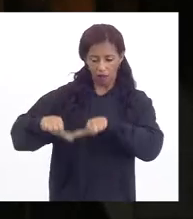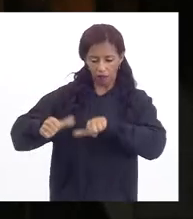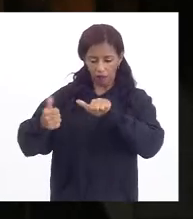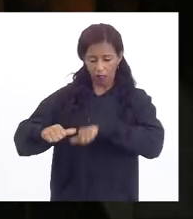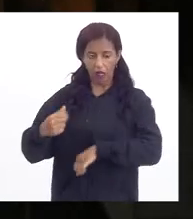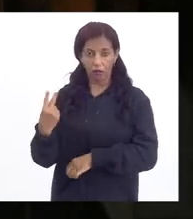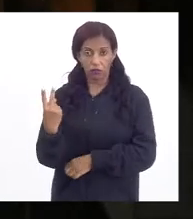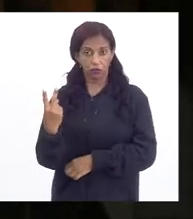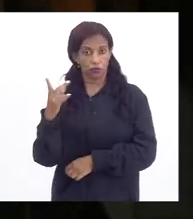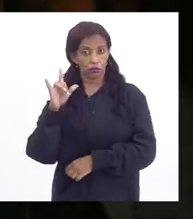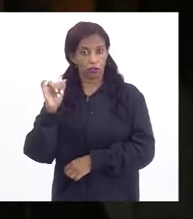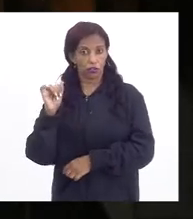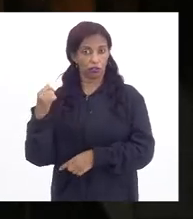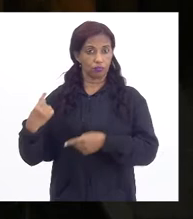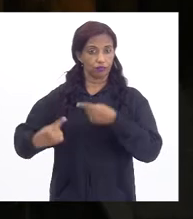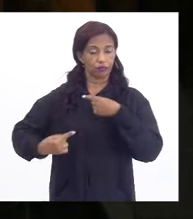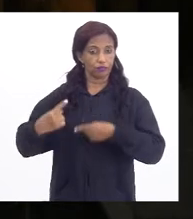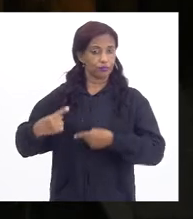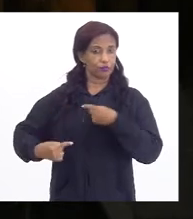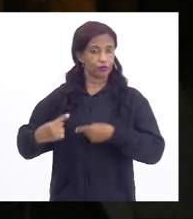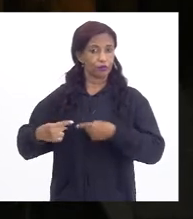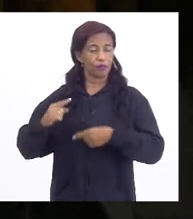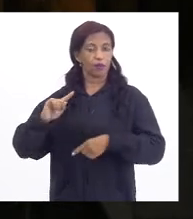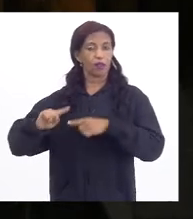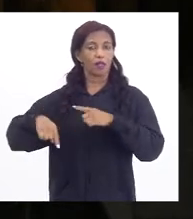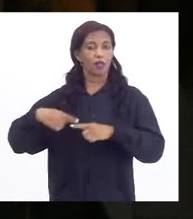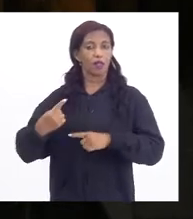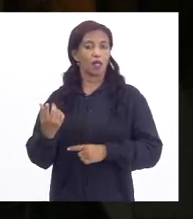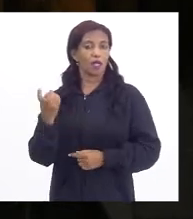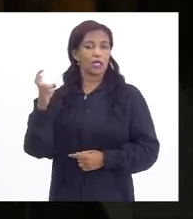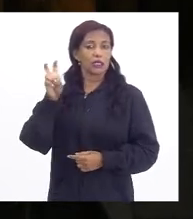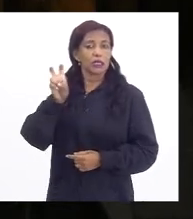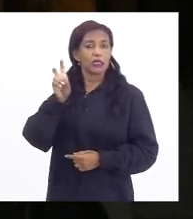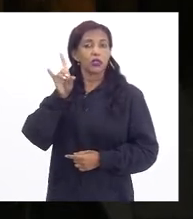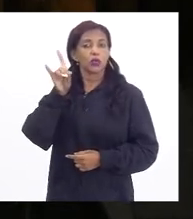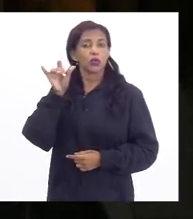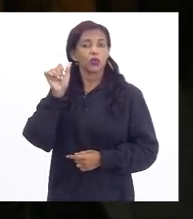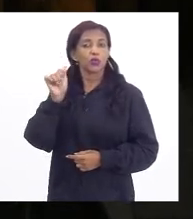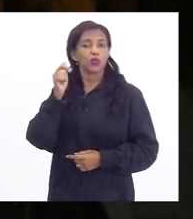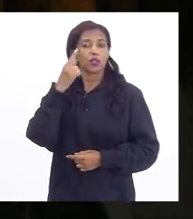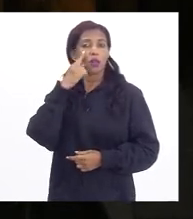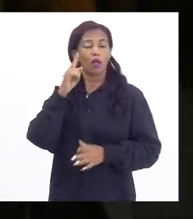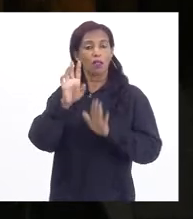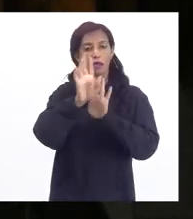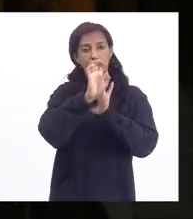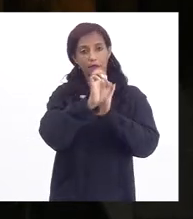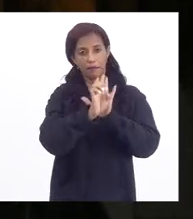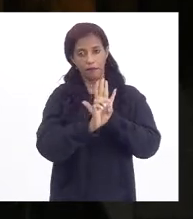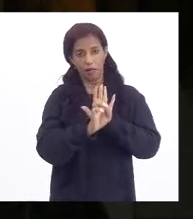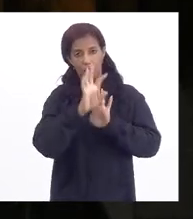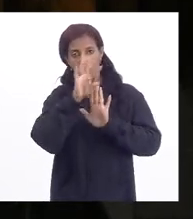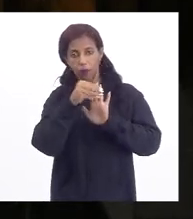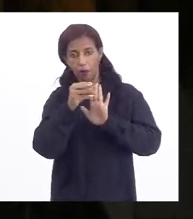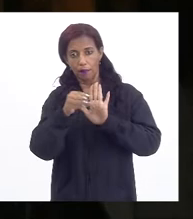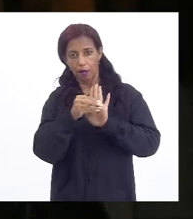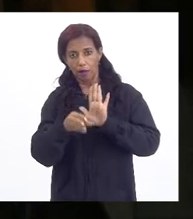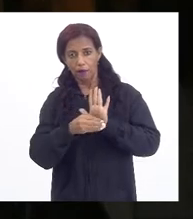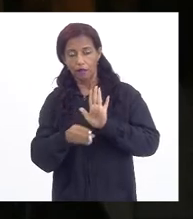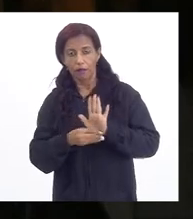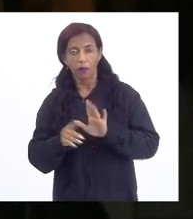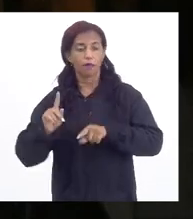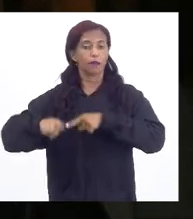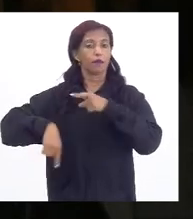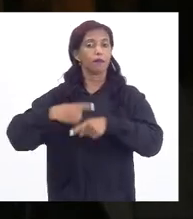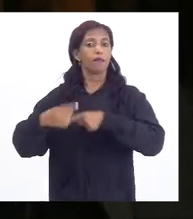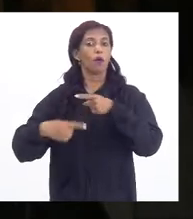de discussões, depois 5 dias para receber emendas, para